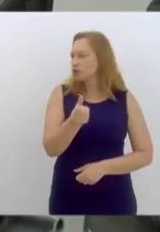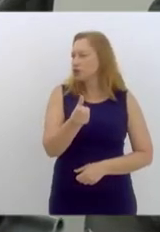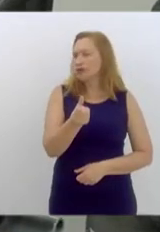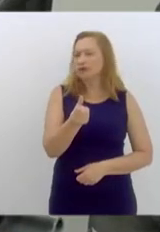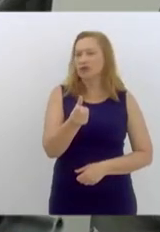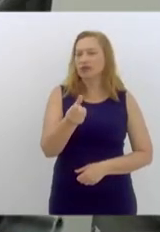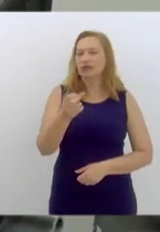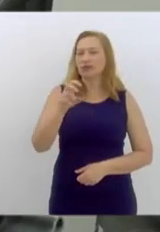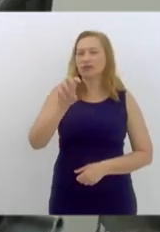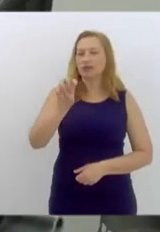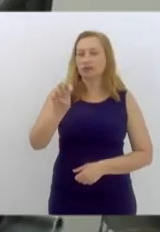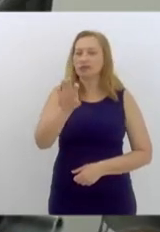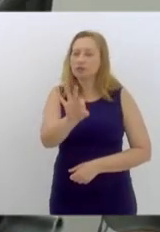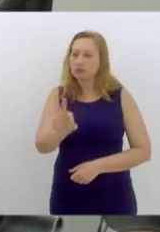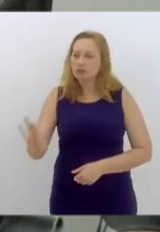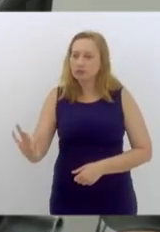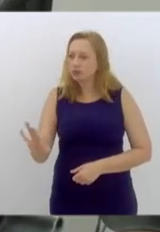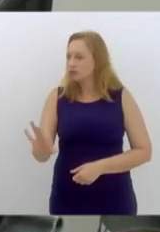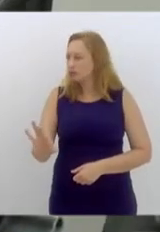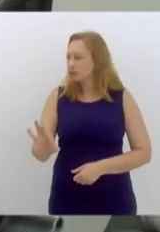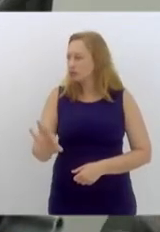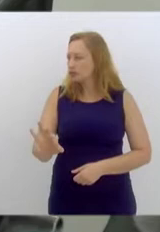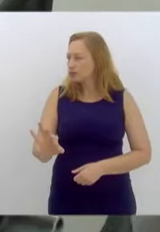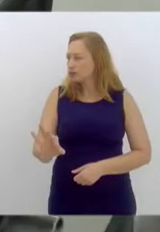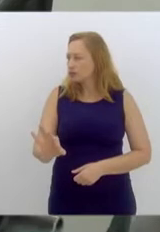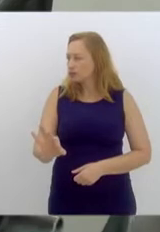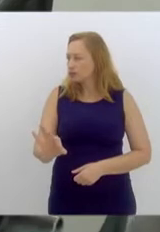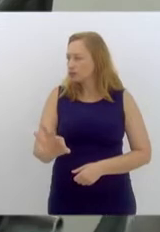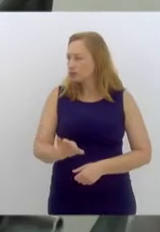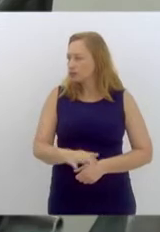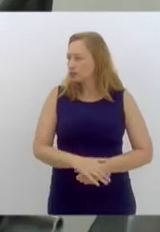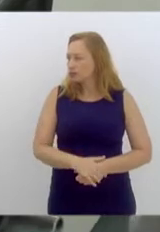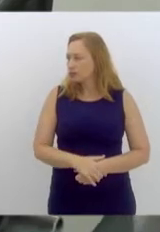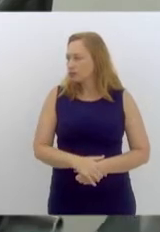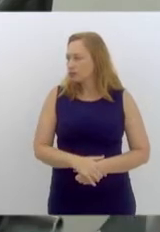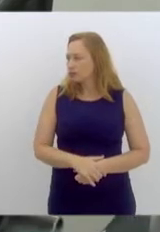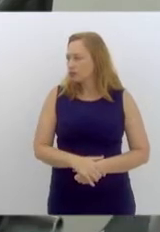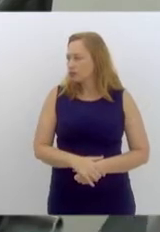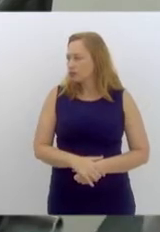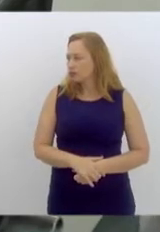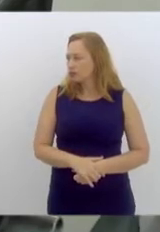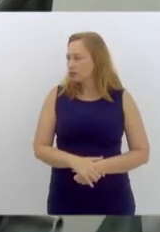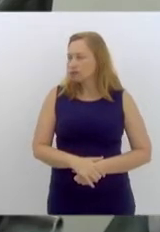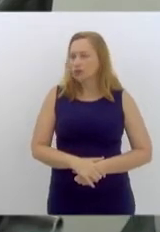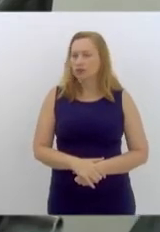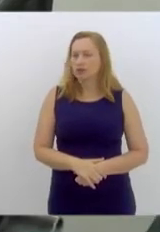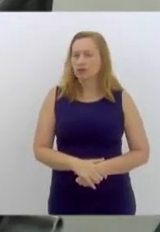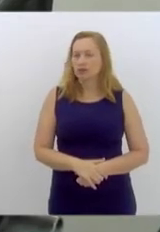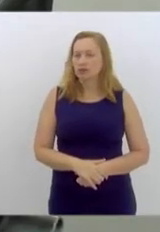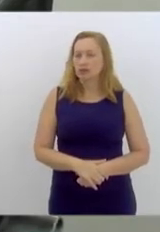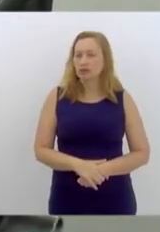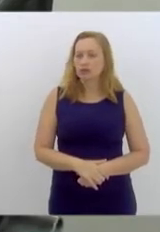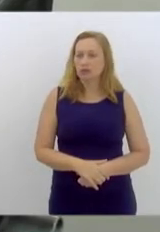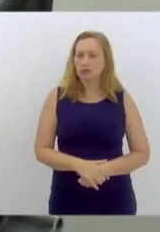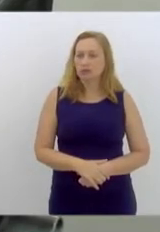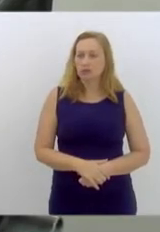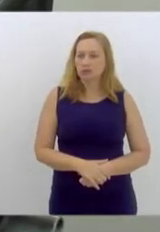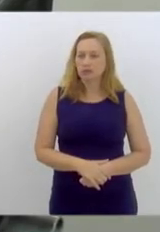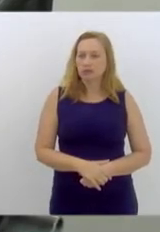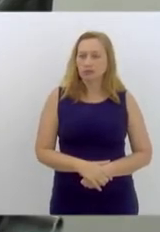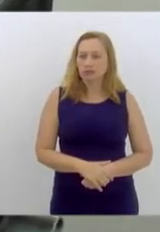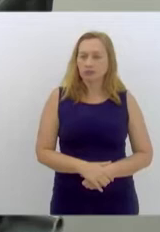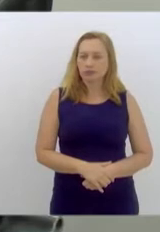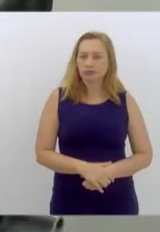65%, no mínimo, na proporção do valor adicionado nas operações